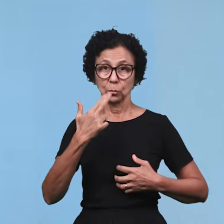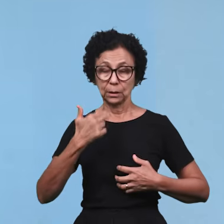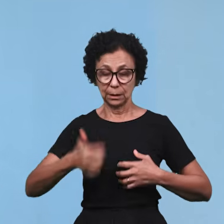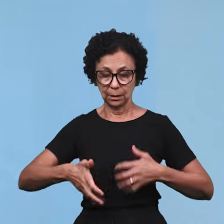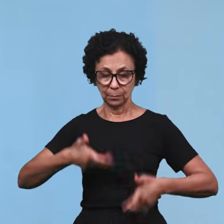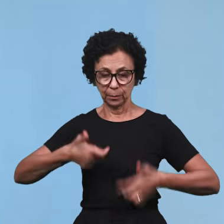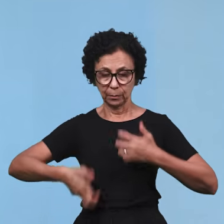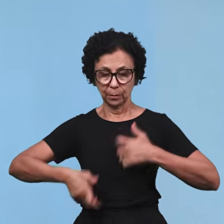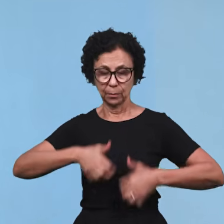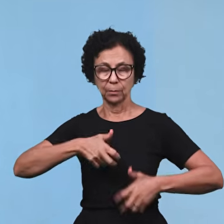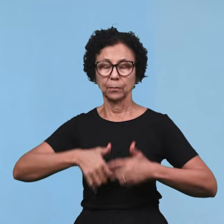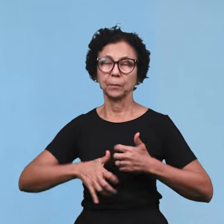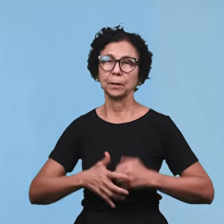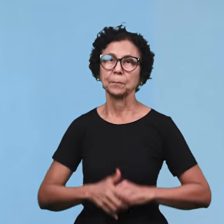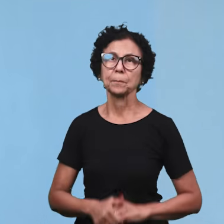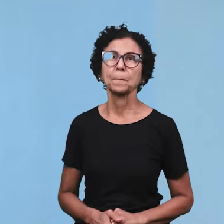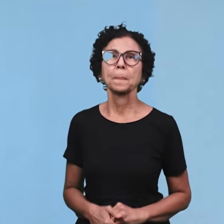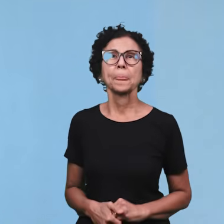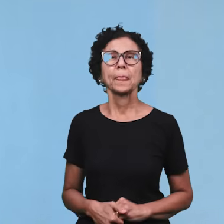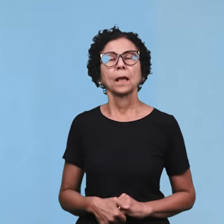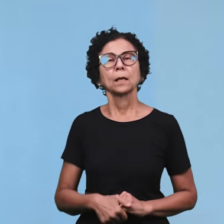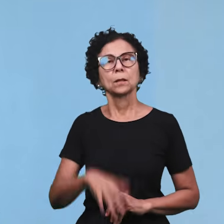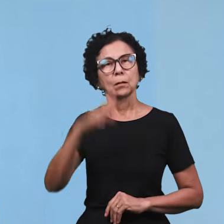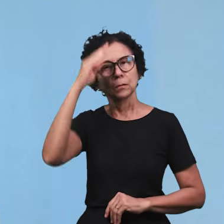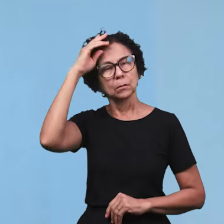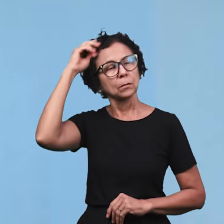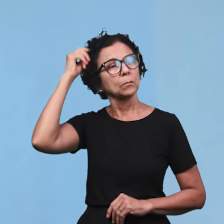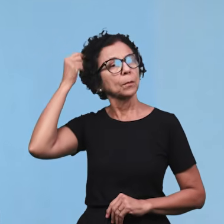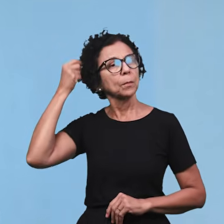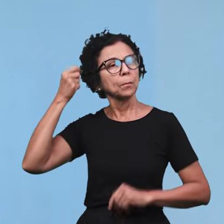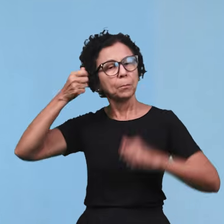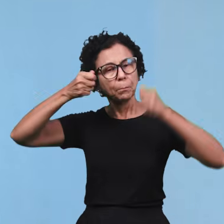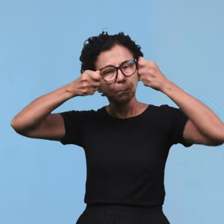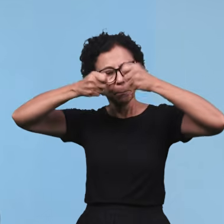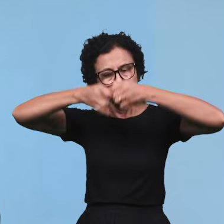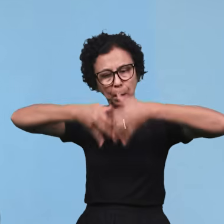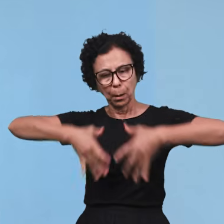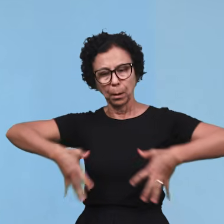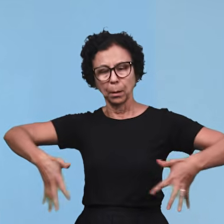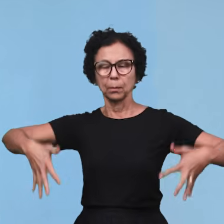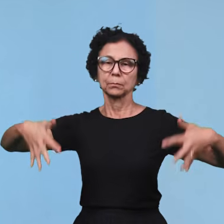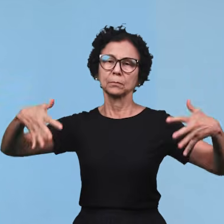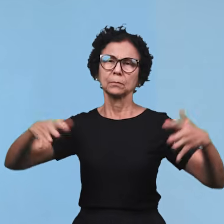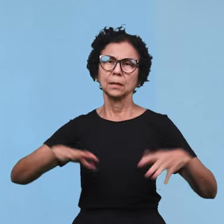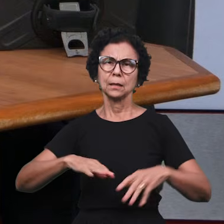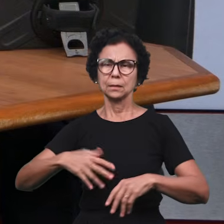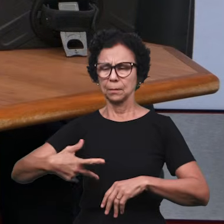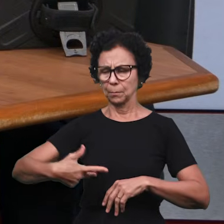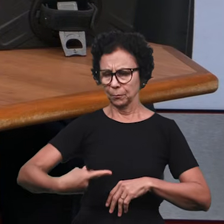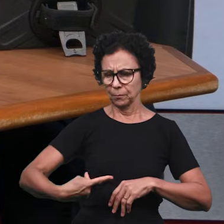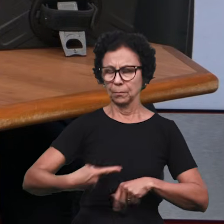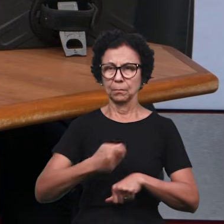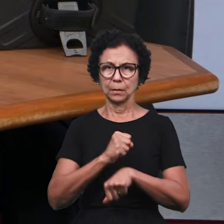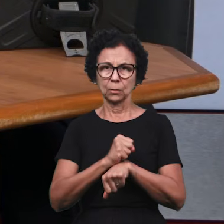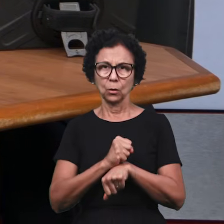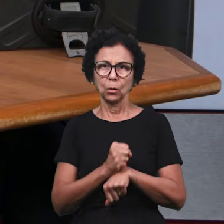não chegando lá no cabelo e o cabelo responde e acaba caindo. Mais uma vez que a gente cessa, o cabelo volta.